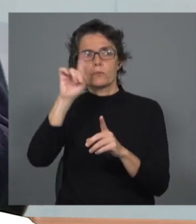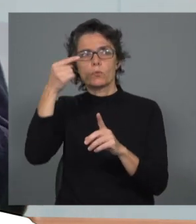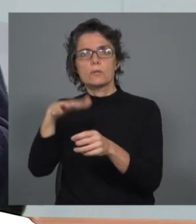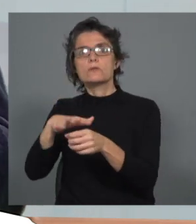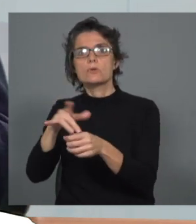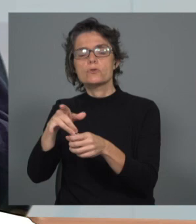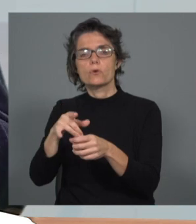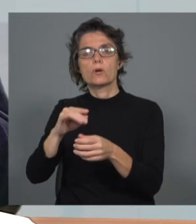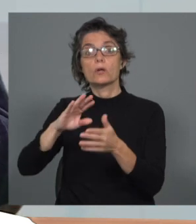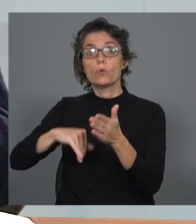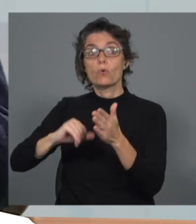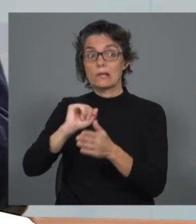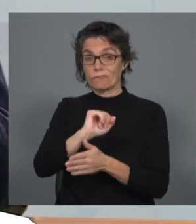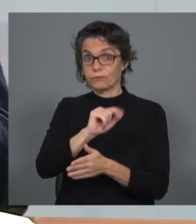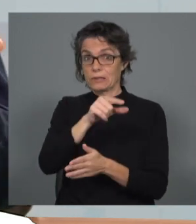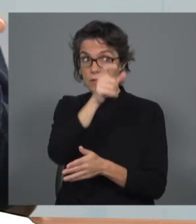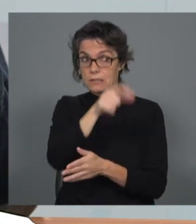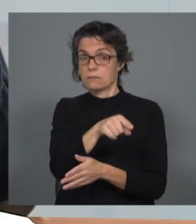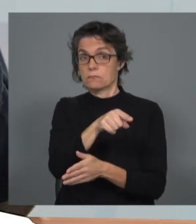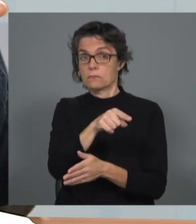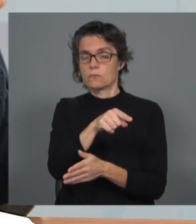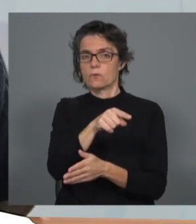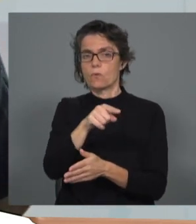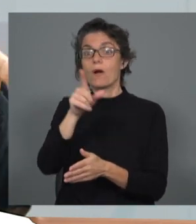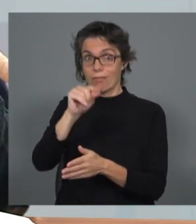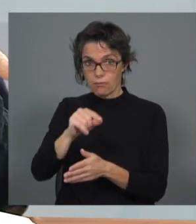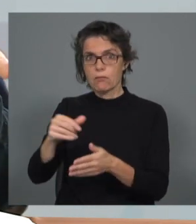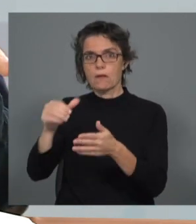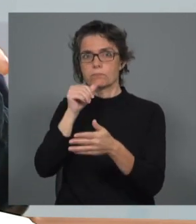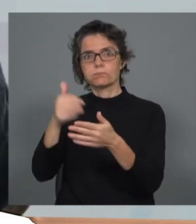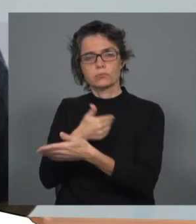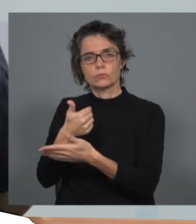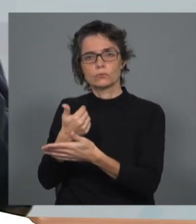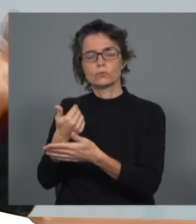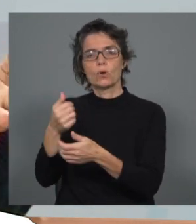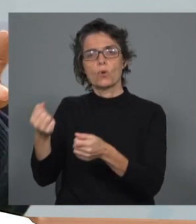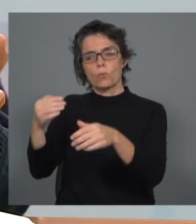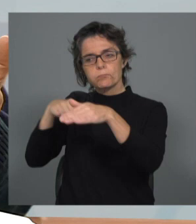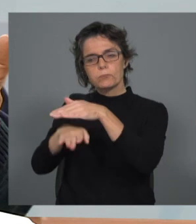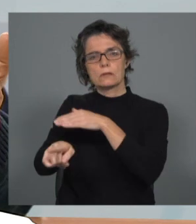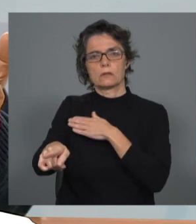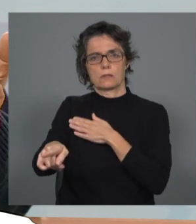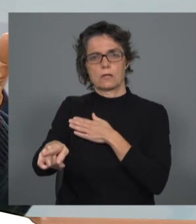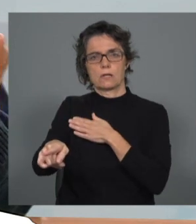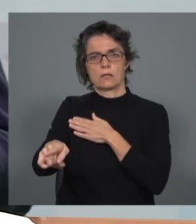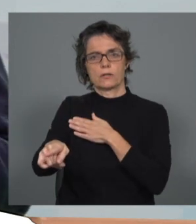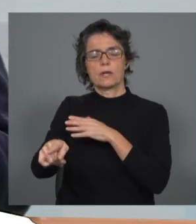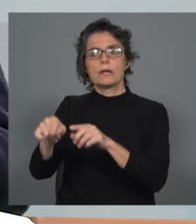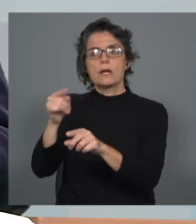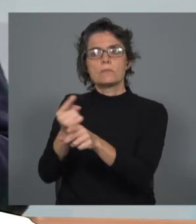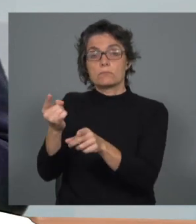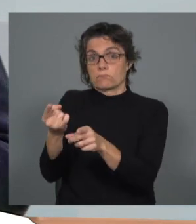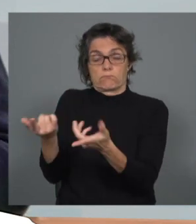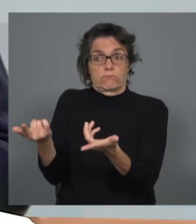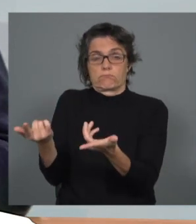tinha sido morto na garagem. Portanto, executado praticamente, o